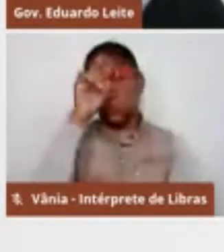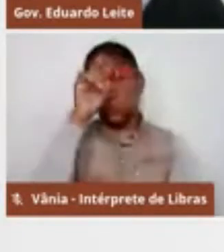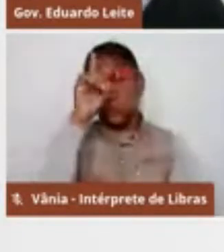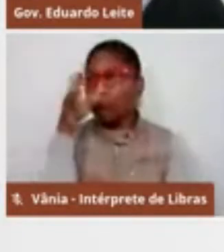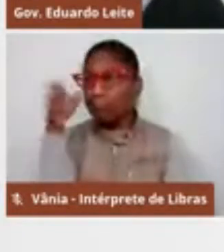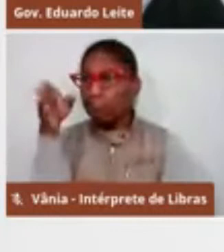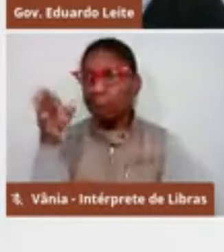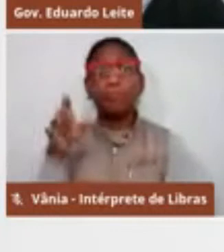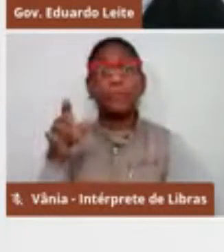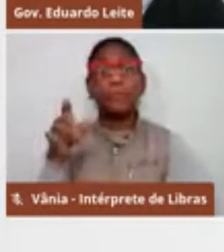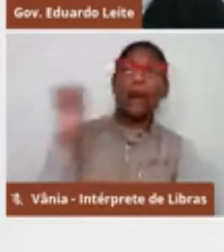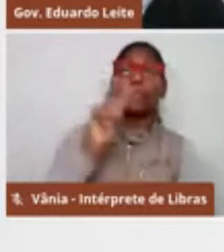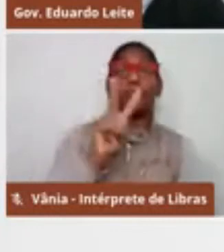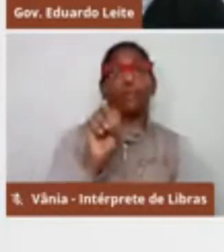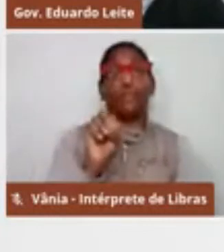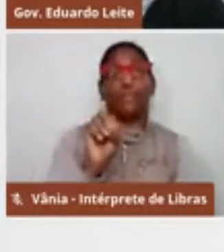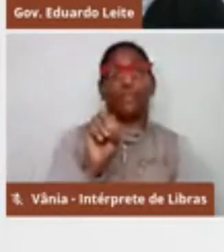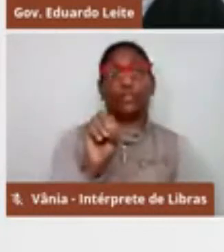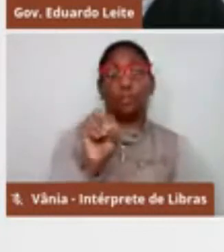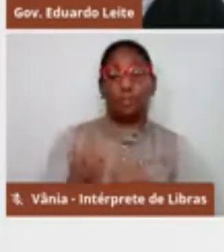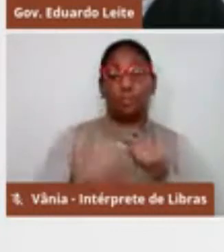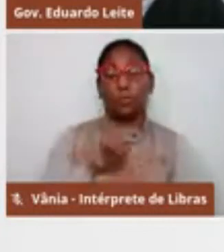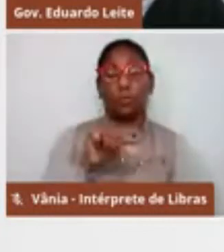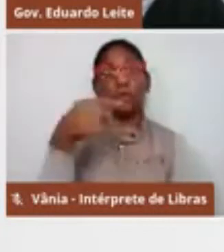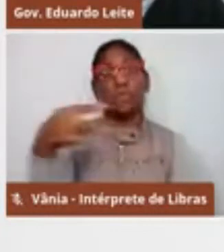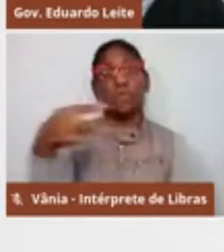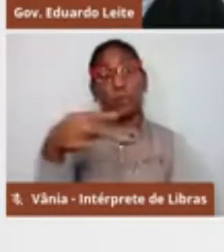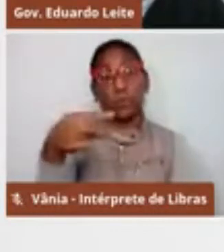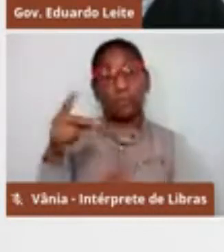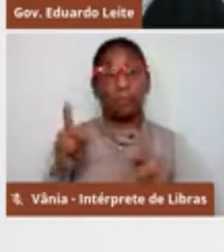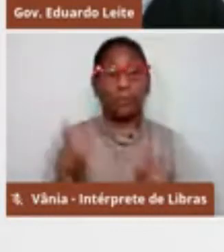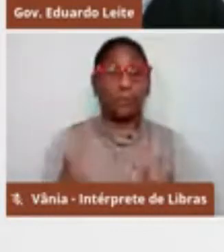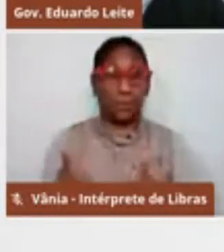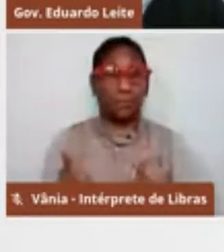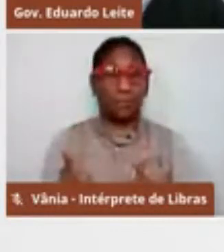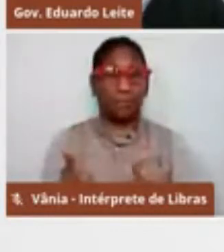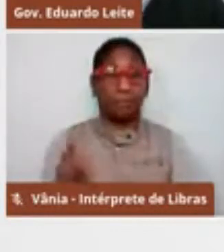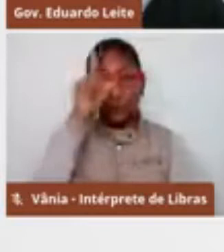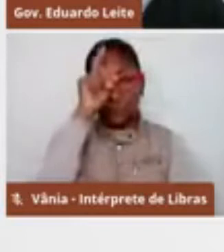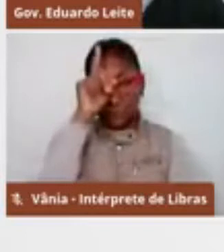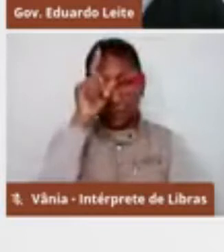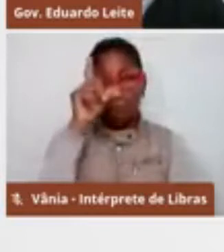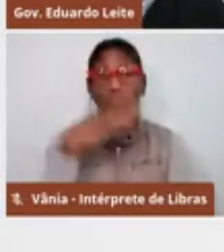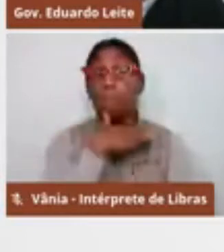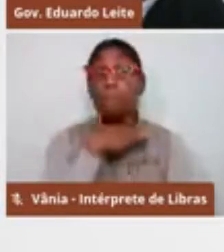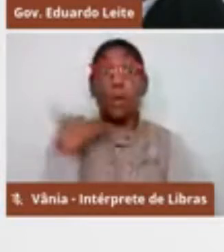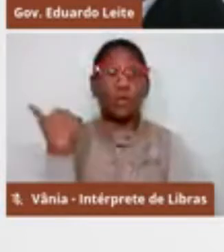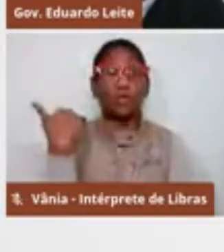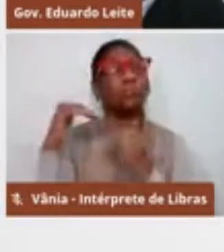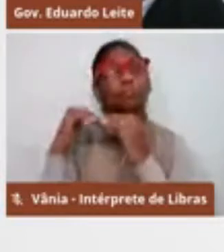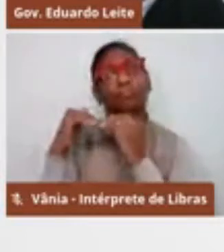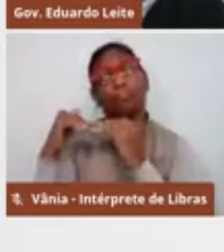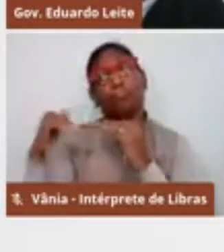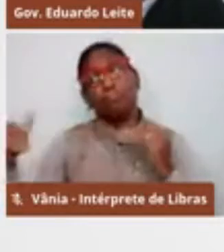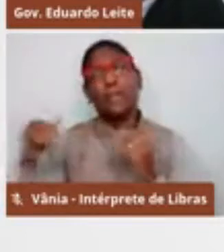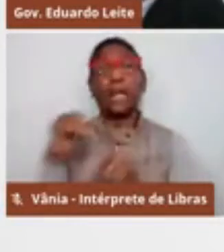de 20 para 22 hospitalizações na região de Palmeira das Missões, óbitos também estabilizados, eram